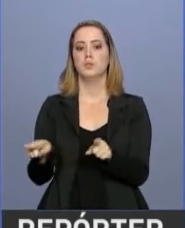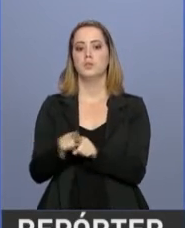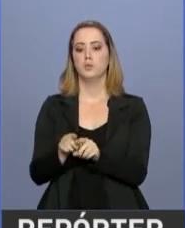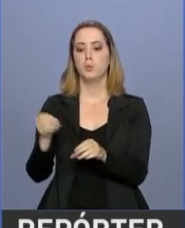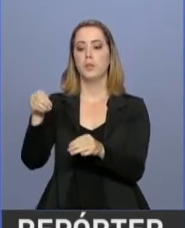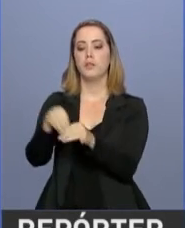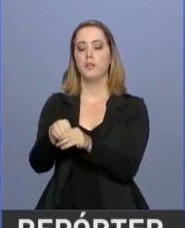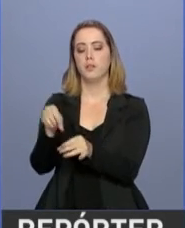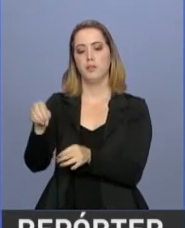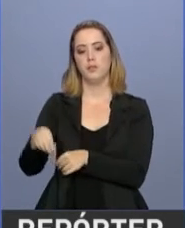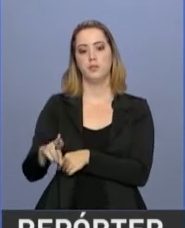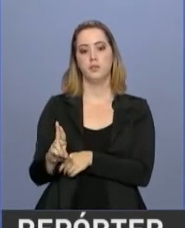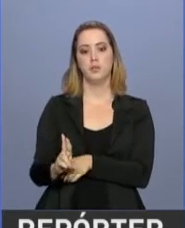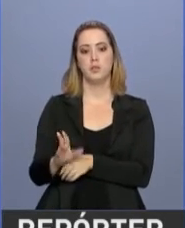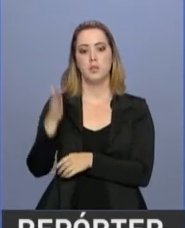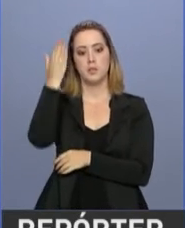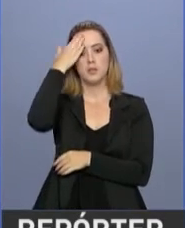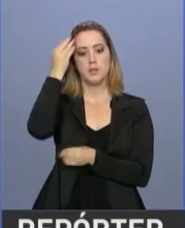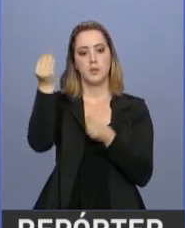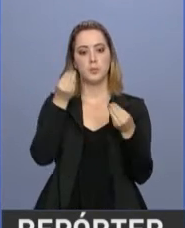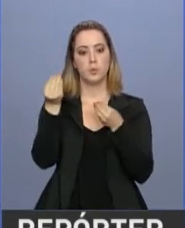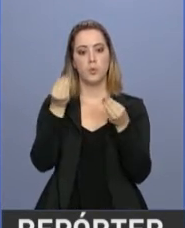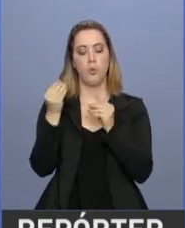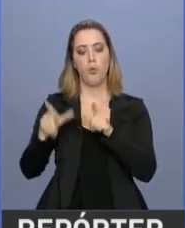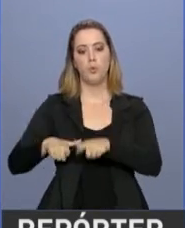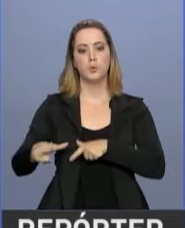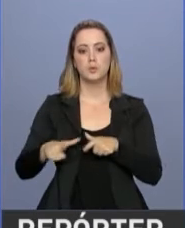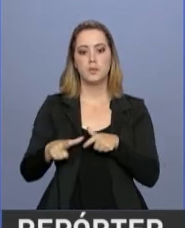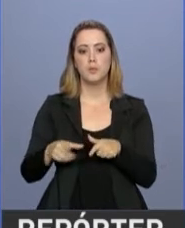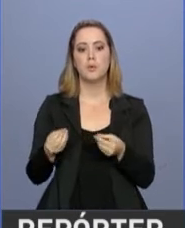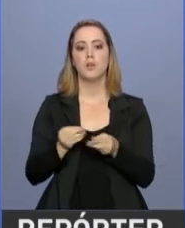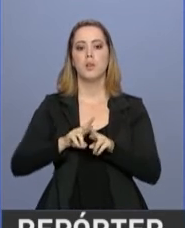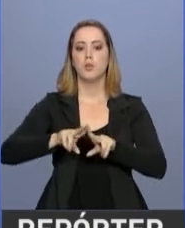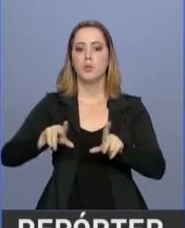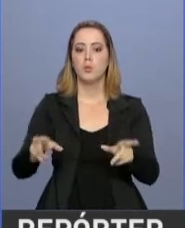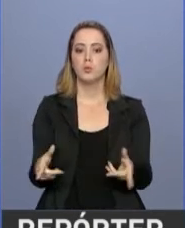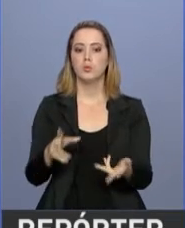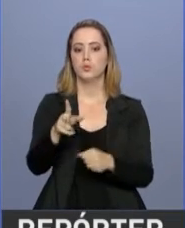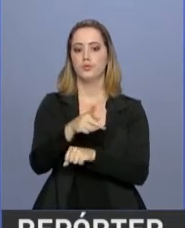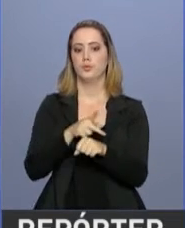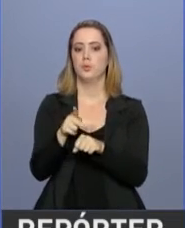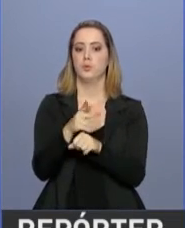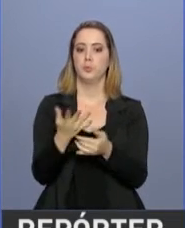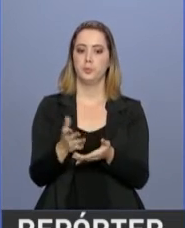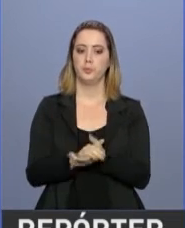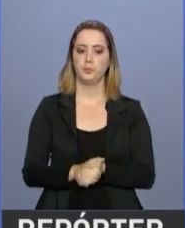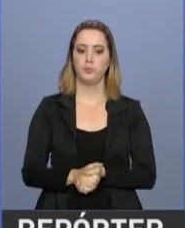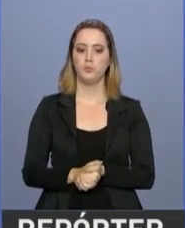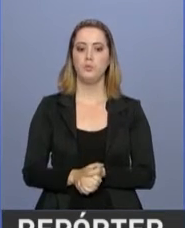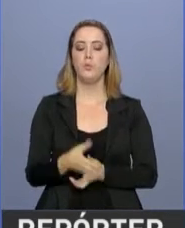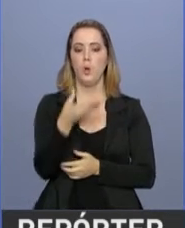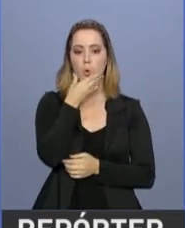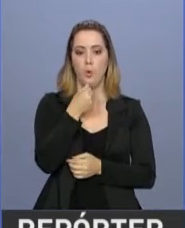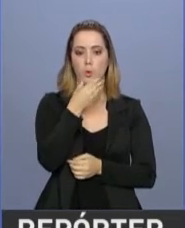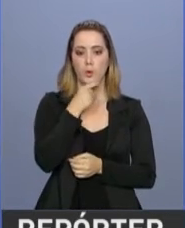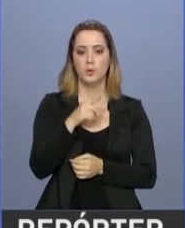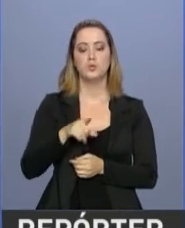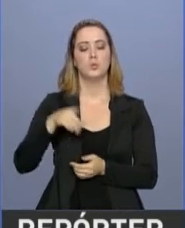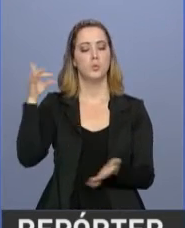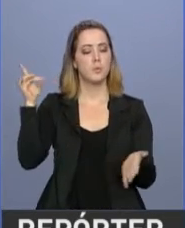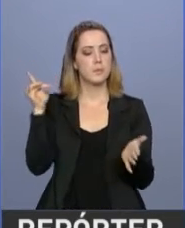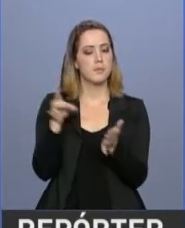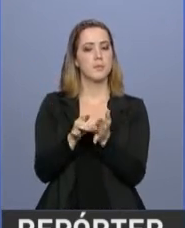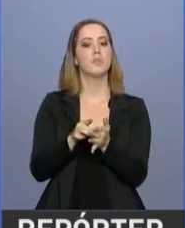lidar também com as grandes potências. Então é um homem, sem dúvida nenhuma, que terá um papel relevante no